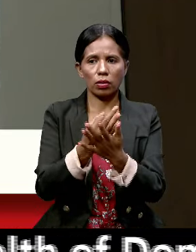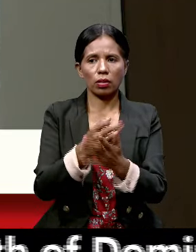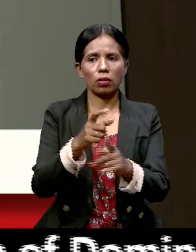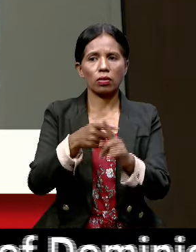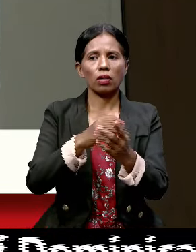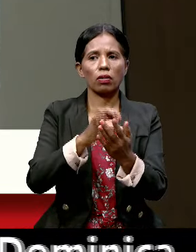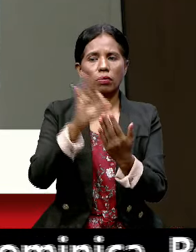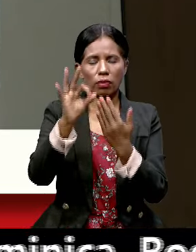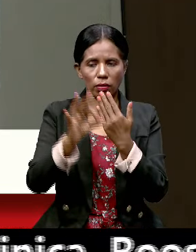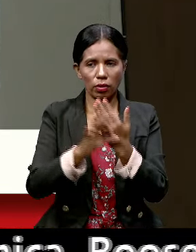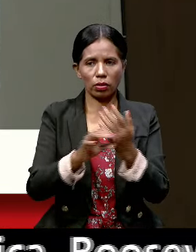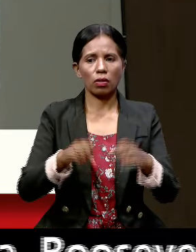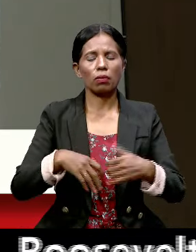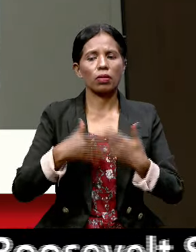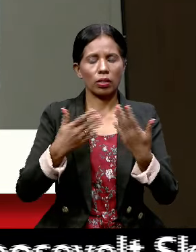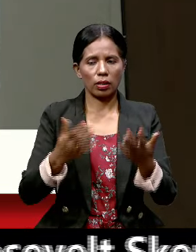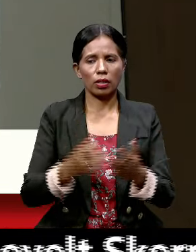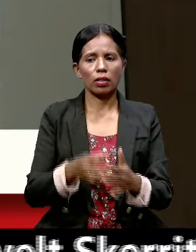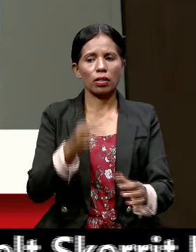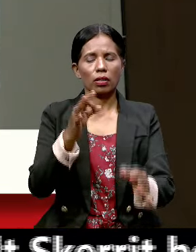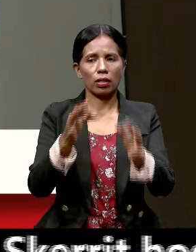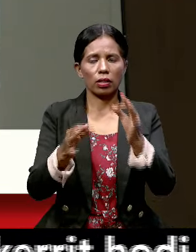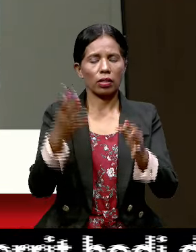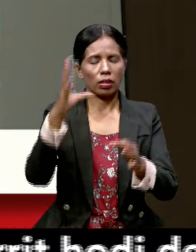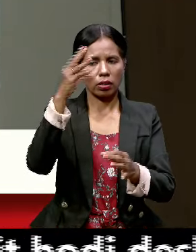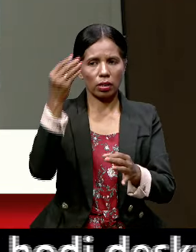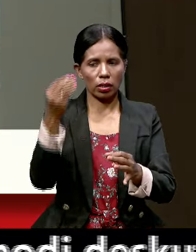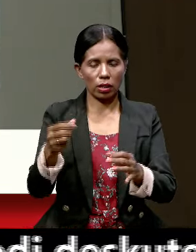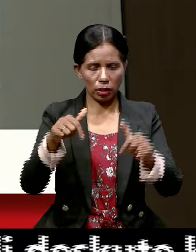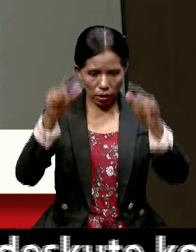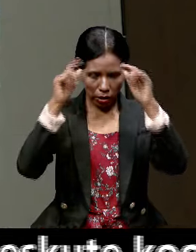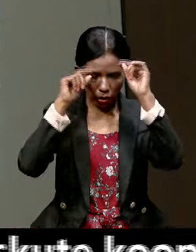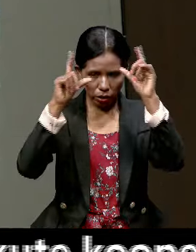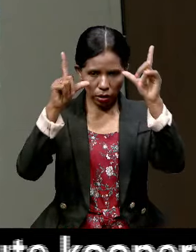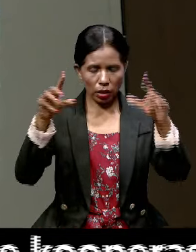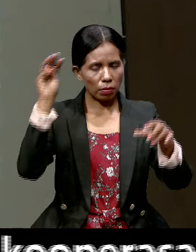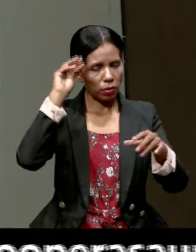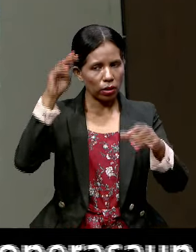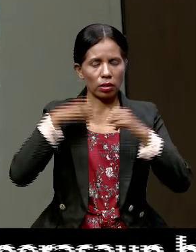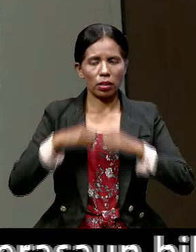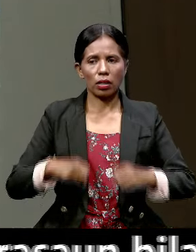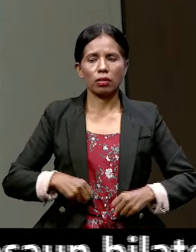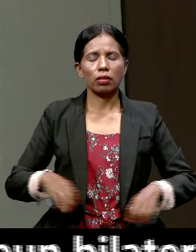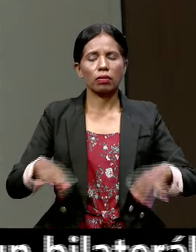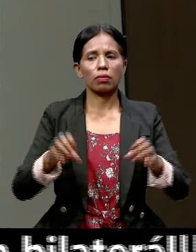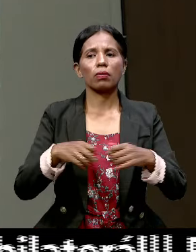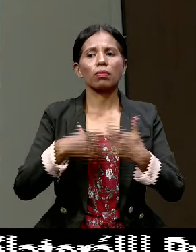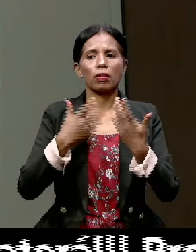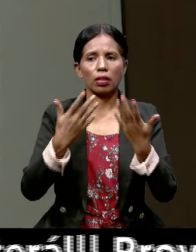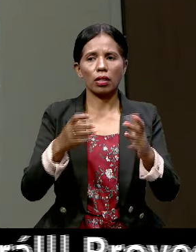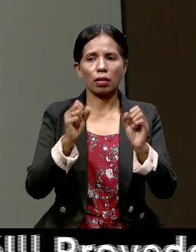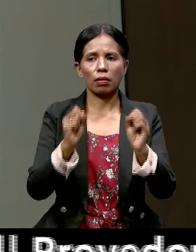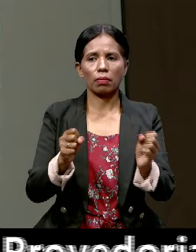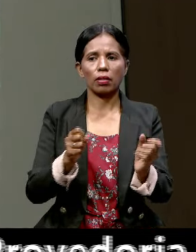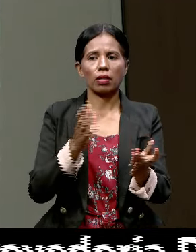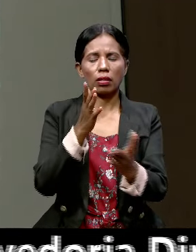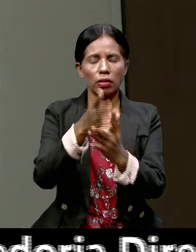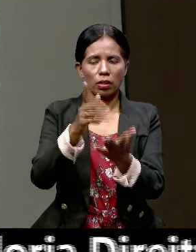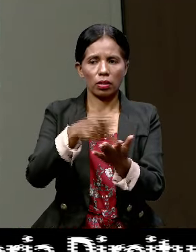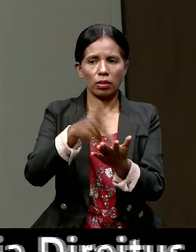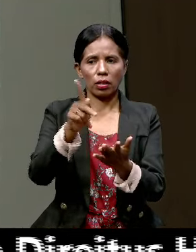Adido nesse serviço ou em salões. Carica adido em Jakarta, cá e ela Timor. Ministério de Saúde nesse serviço ou em salões. Belena acelera pagamento,